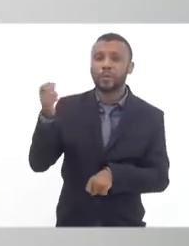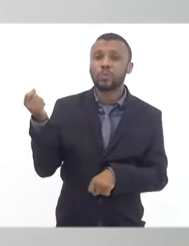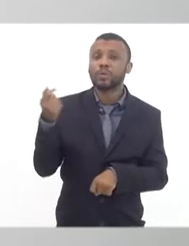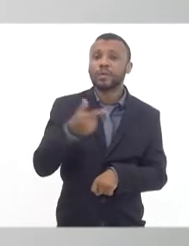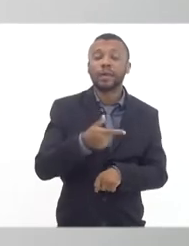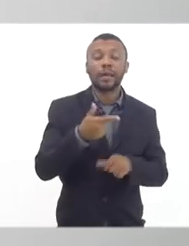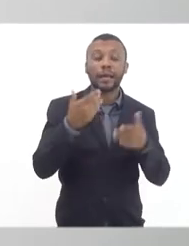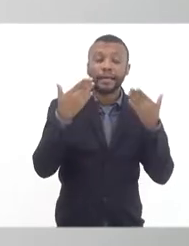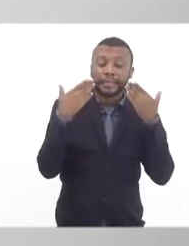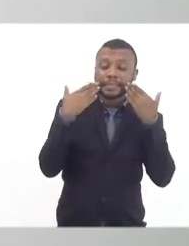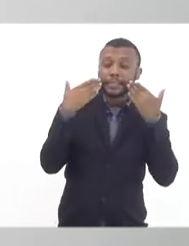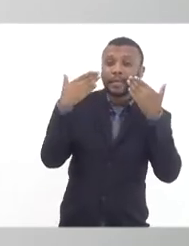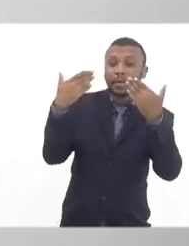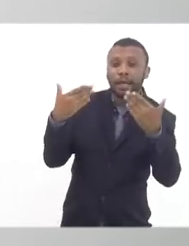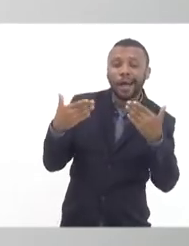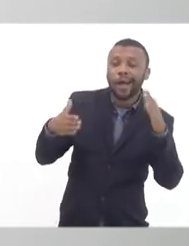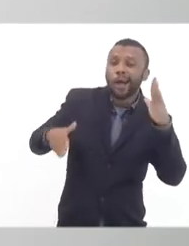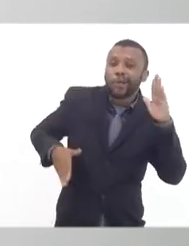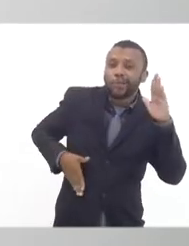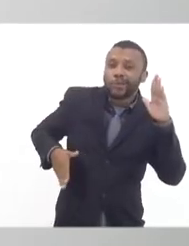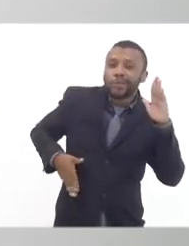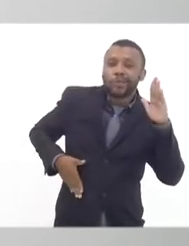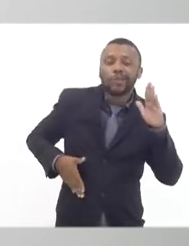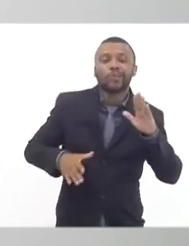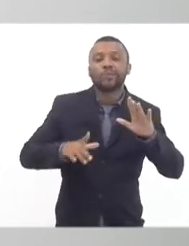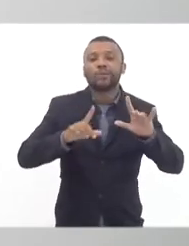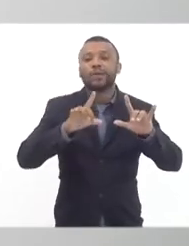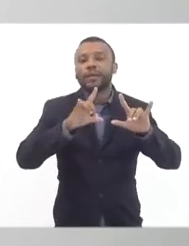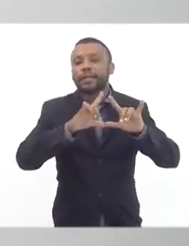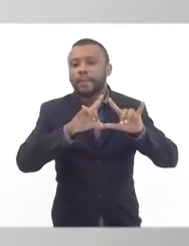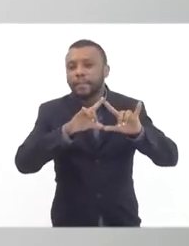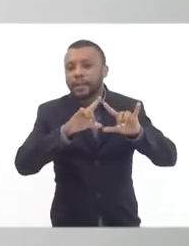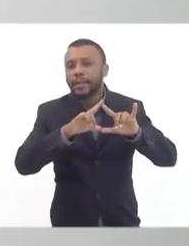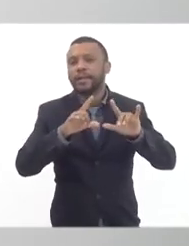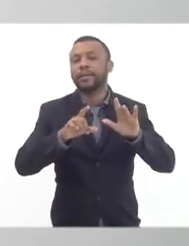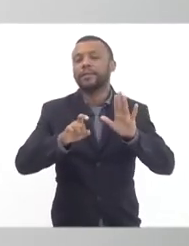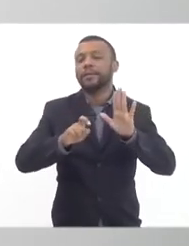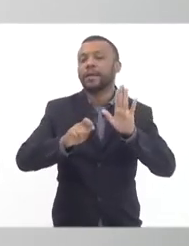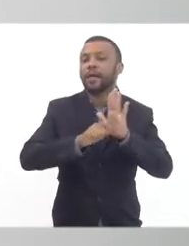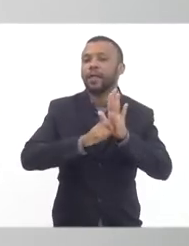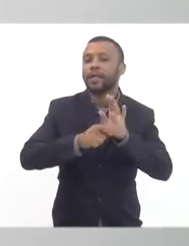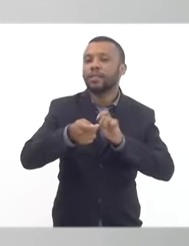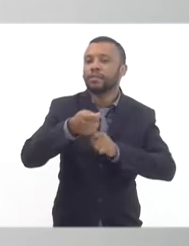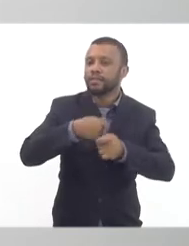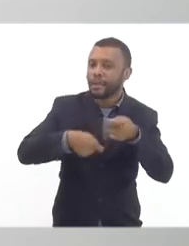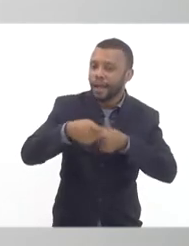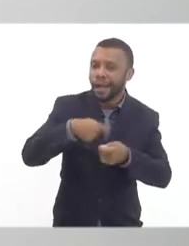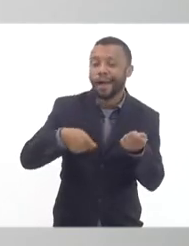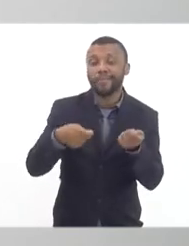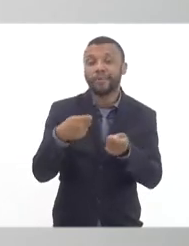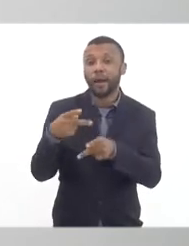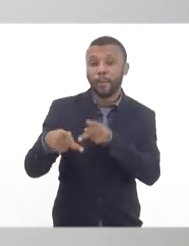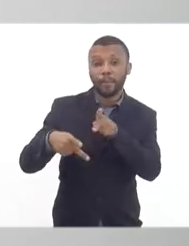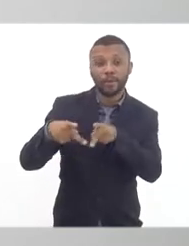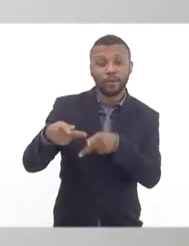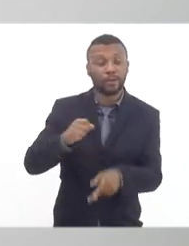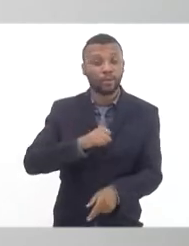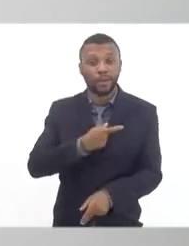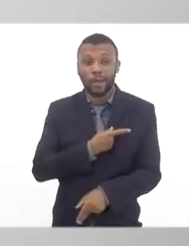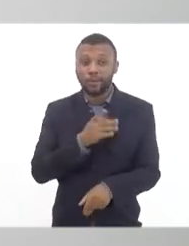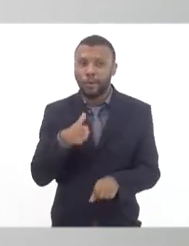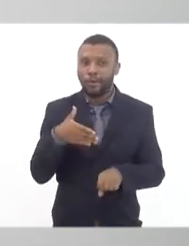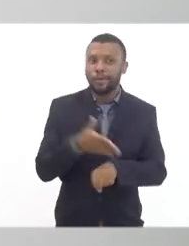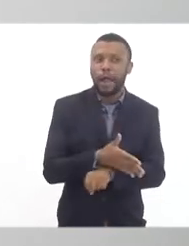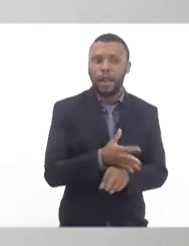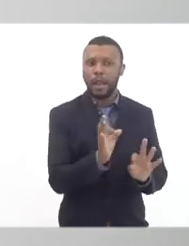declarada do bandido, da milícia, do tráfico, né, que a própria população de São Gonçalo não circula, fica